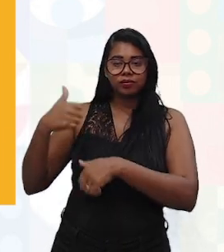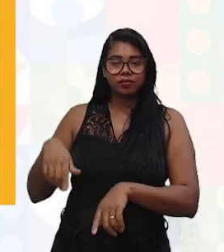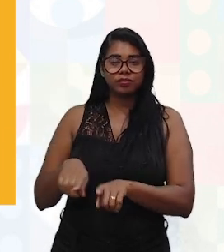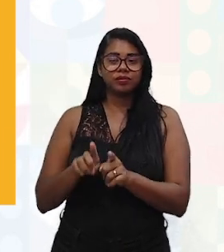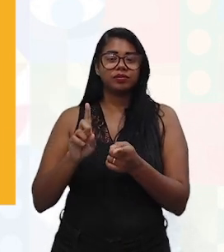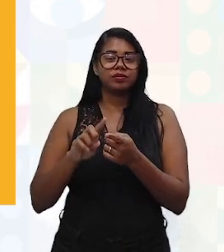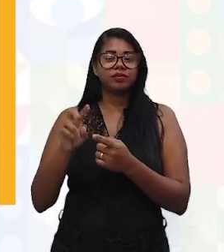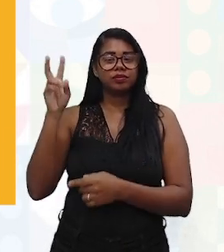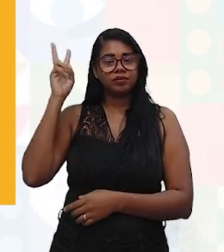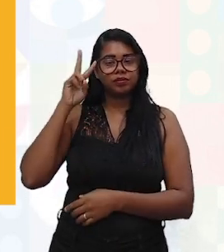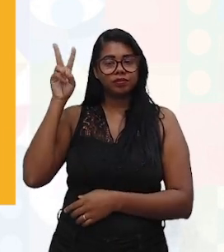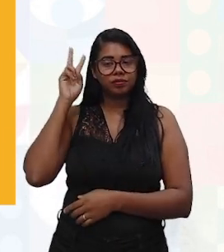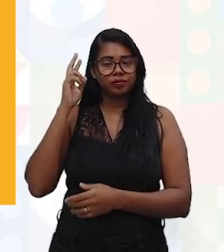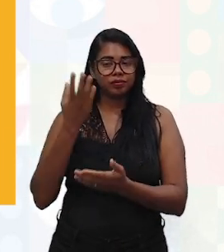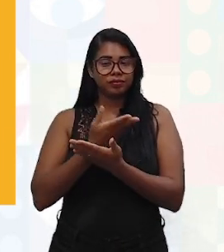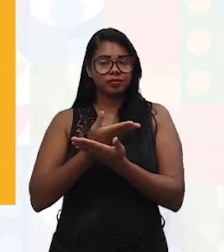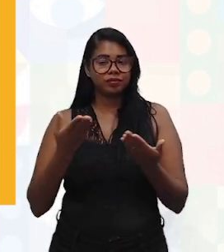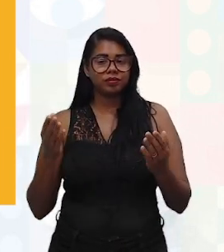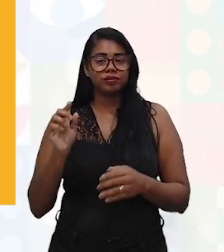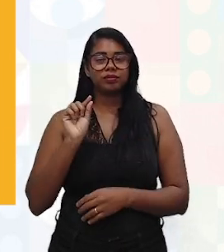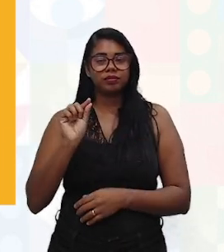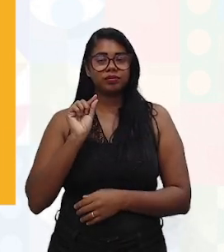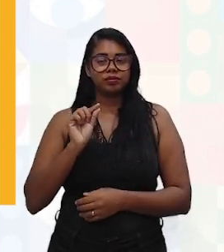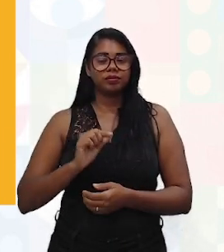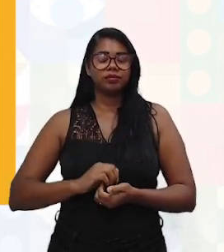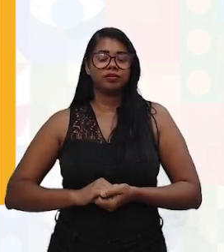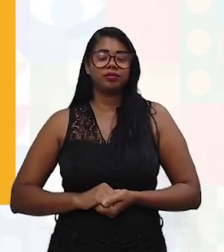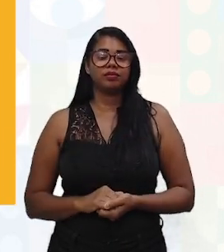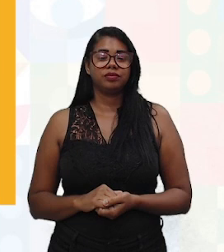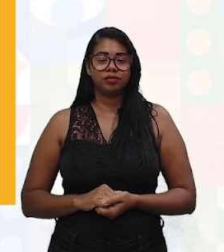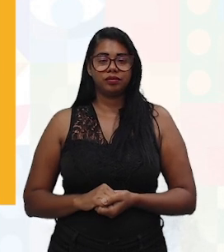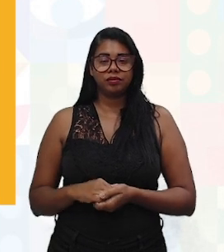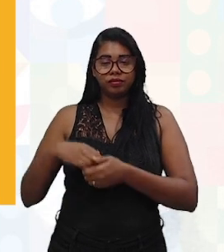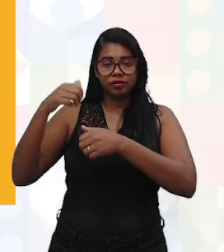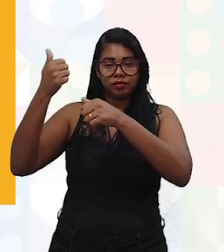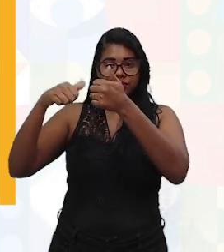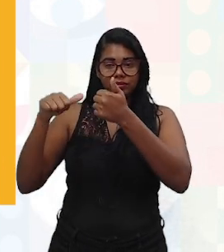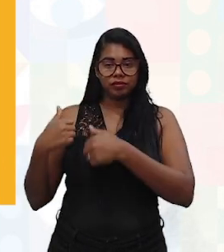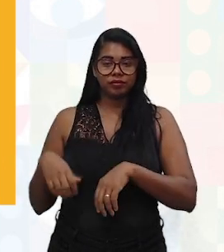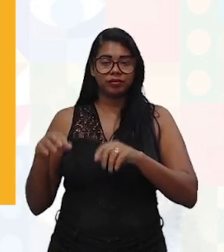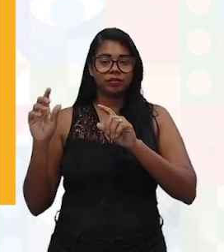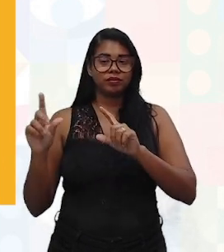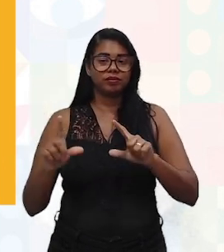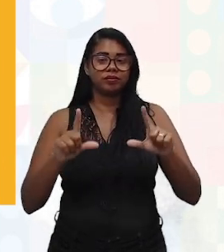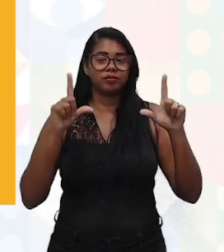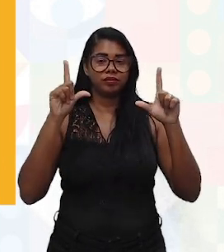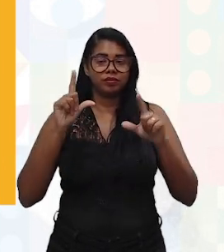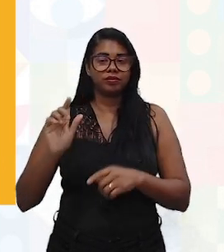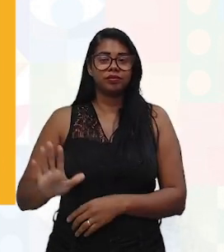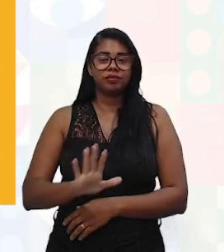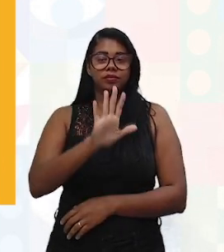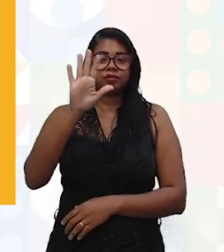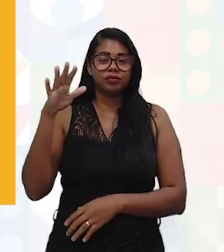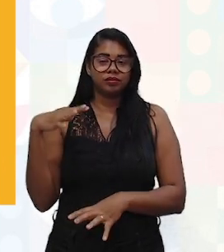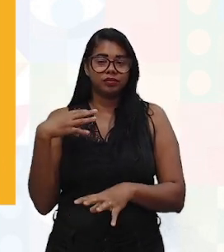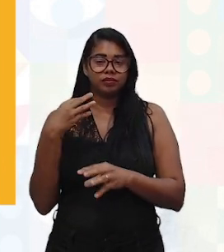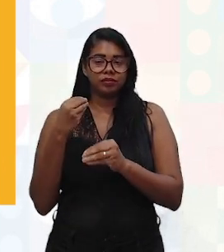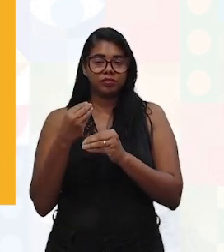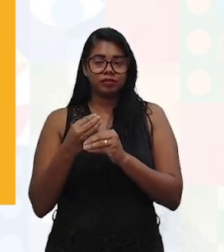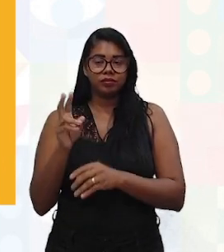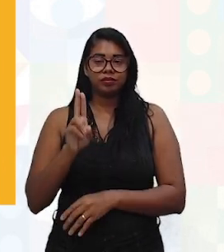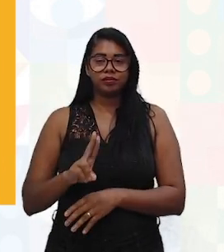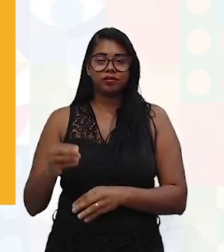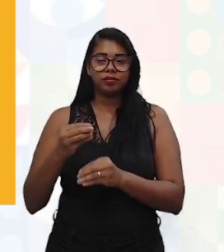eu vou relembrar para você que a análise SWOT é uma análise de cenário. De um modo geral, nós utilizamos